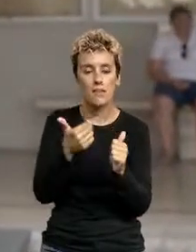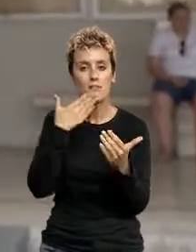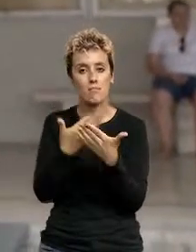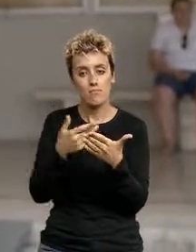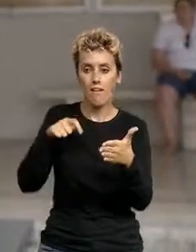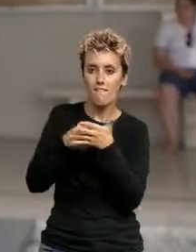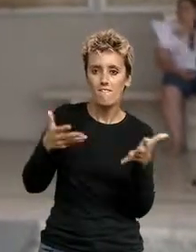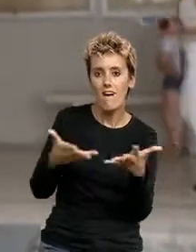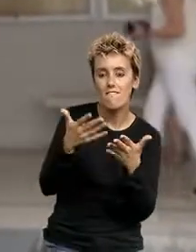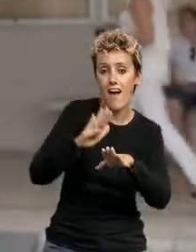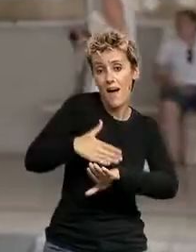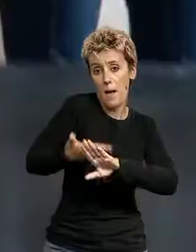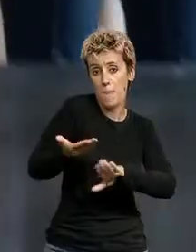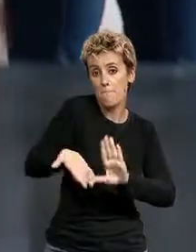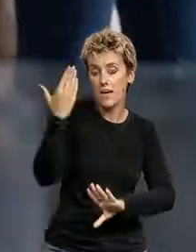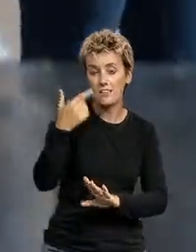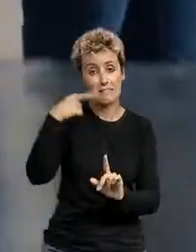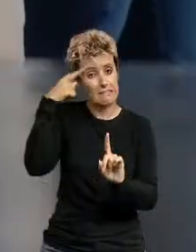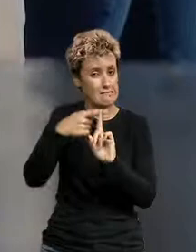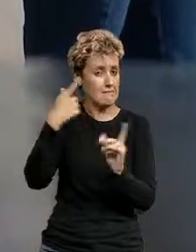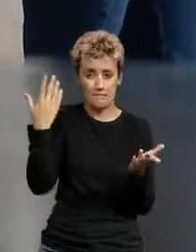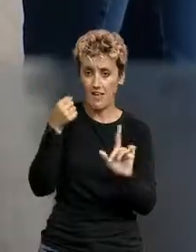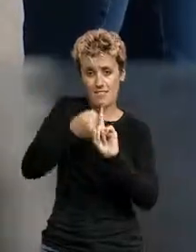do que aquilo que eles estão. Portanto, esse é que é o principal desafio.